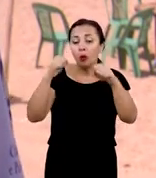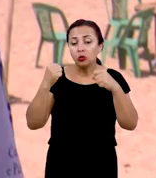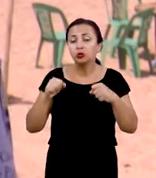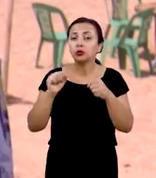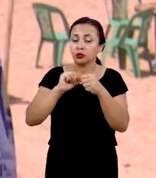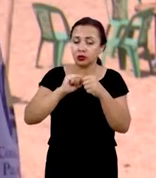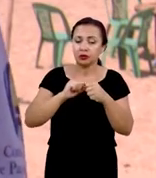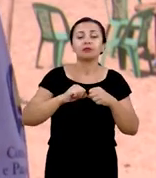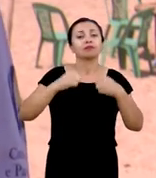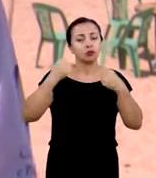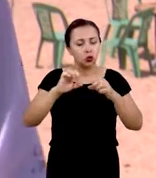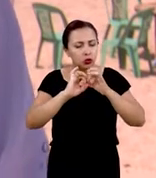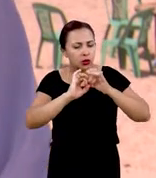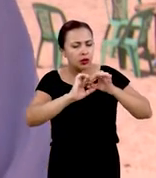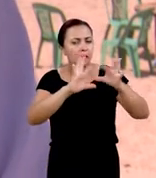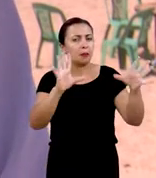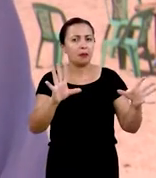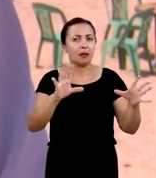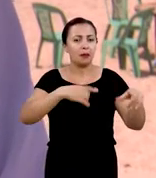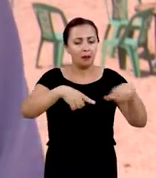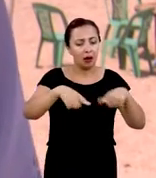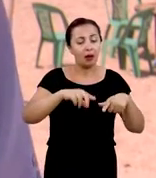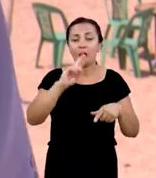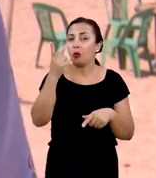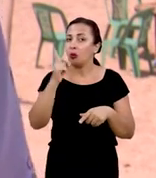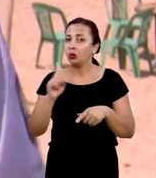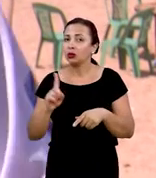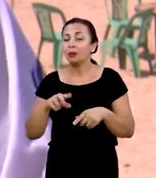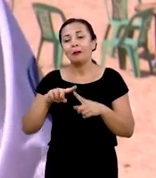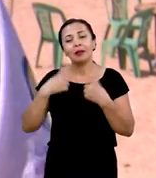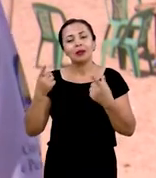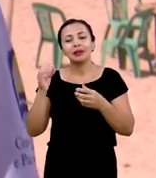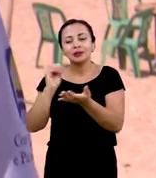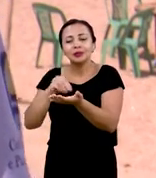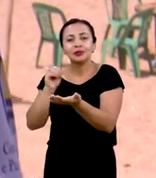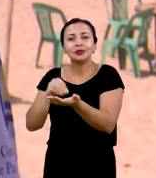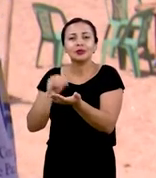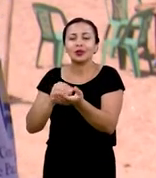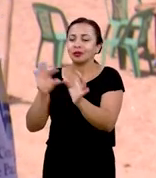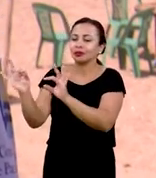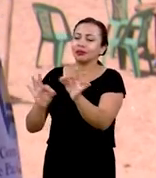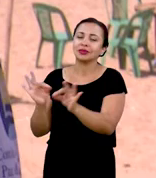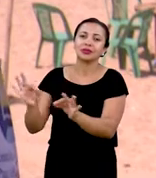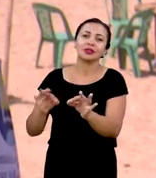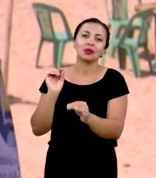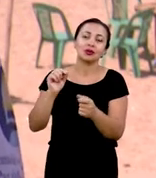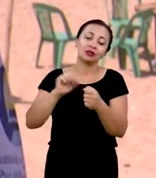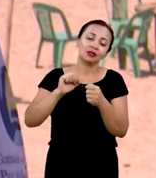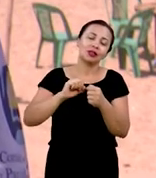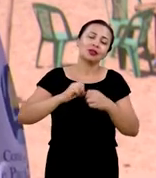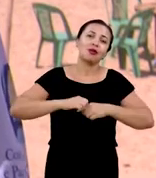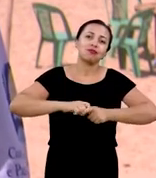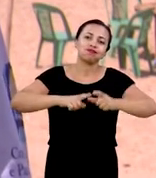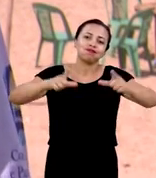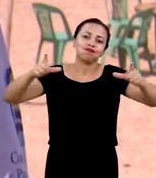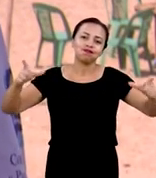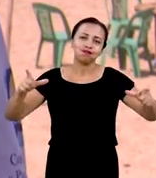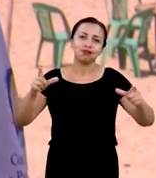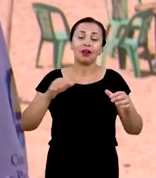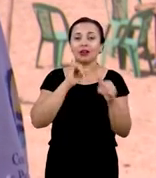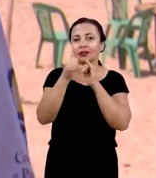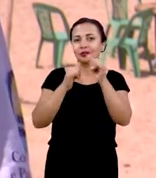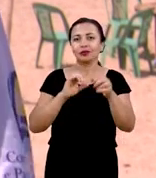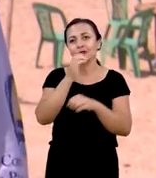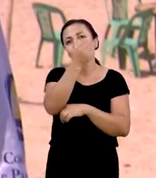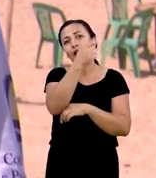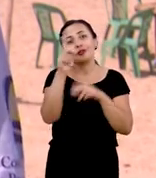não. Então, nós não temos esse instrumento de ordenamento territorial, o que faz com que a expansão da energia eólica, principalmente no litoral